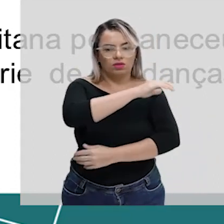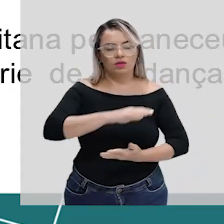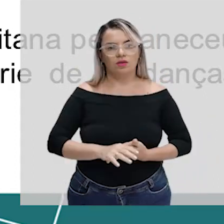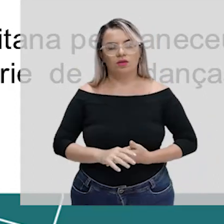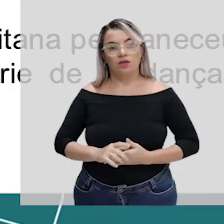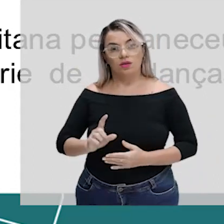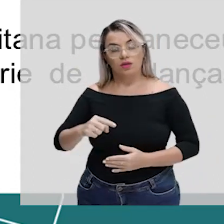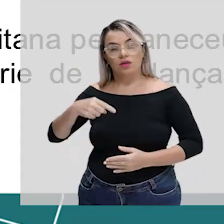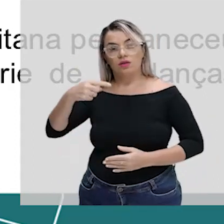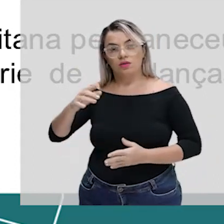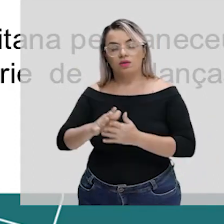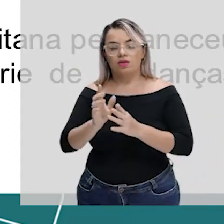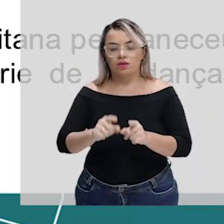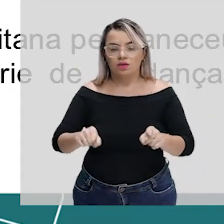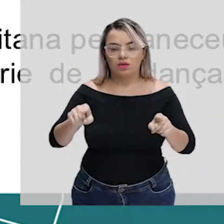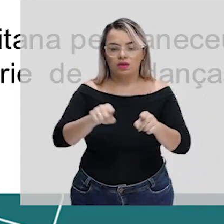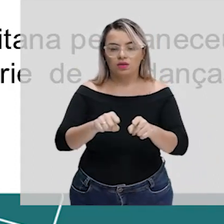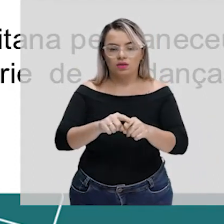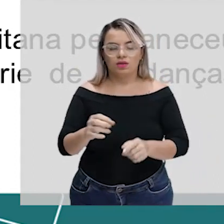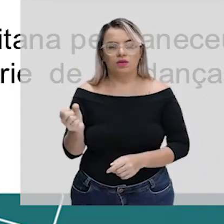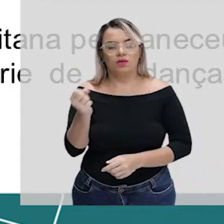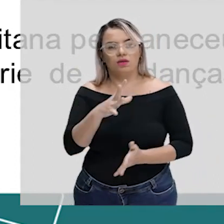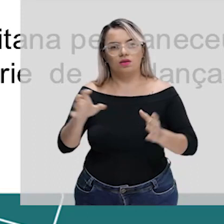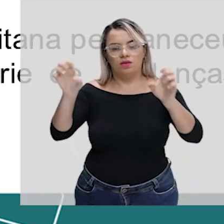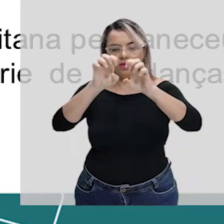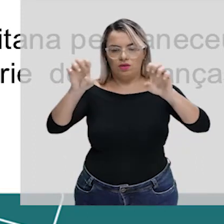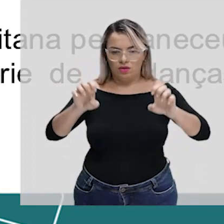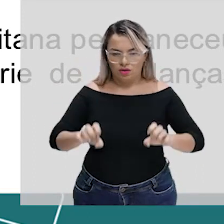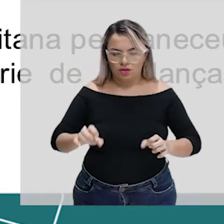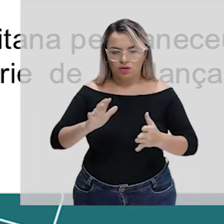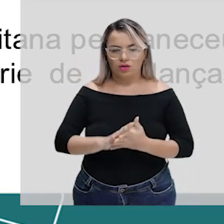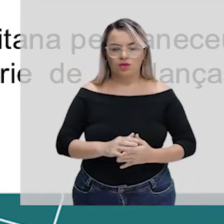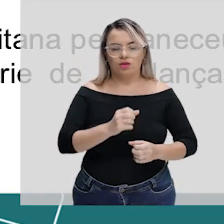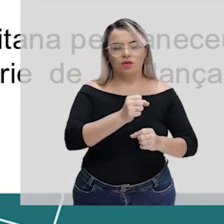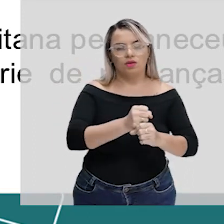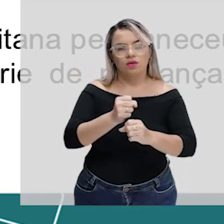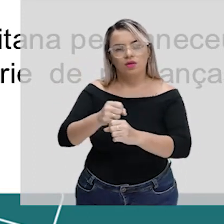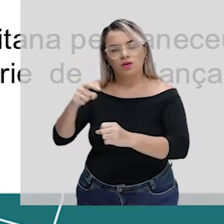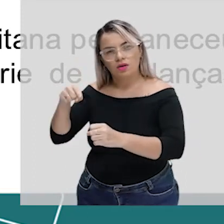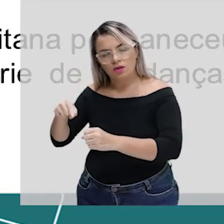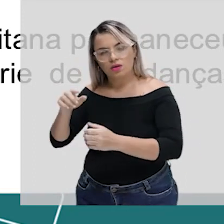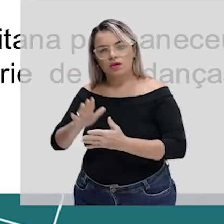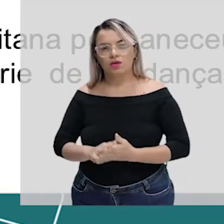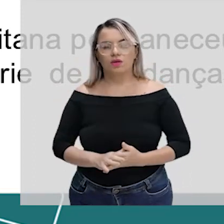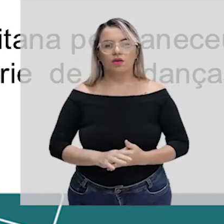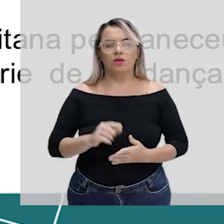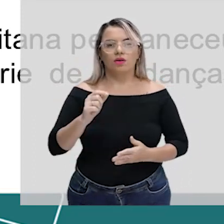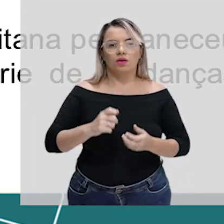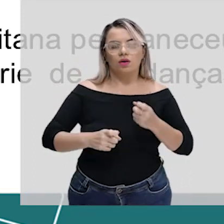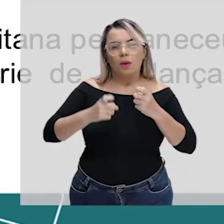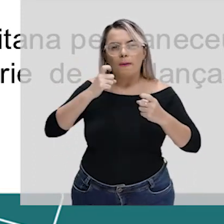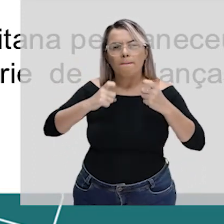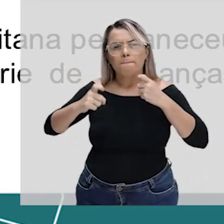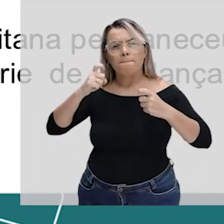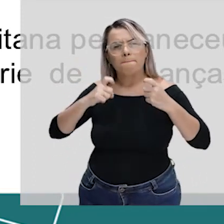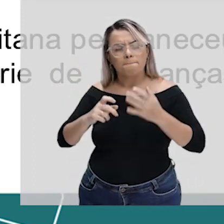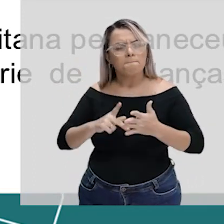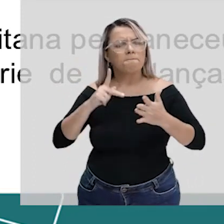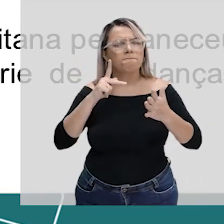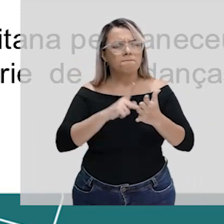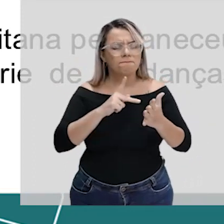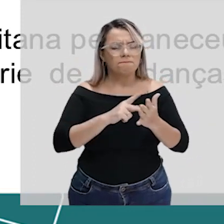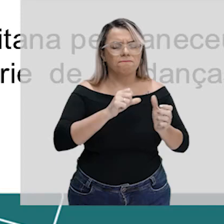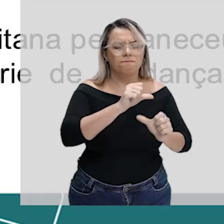da modernização das estruturas estatais, de se preocupar de fato em transformar,